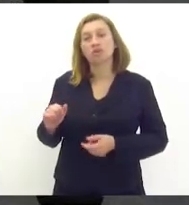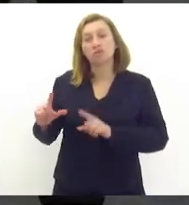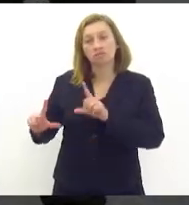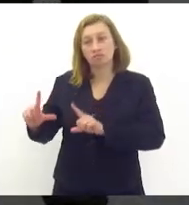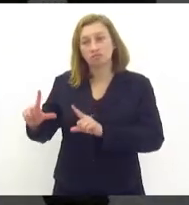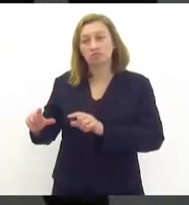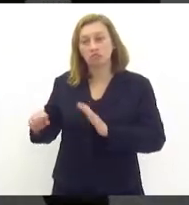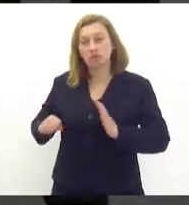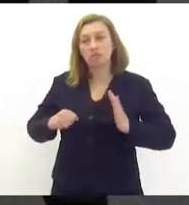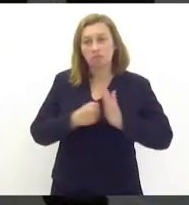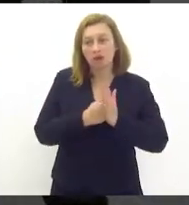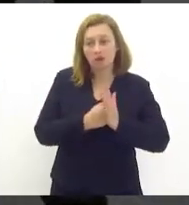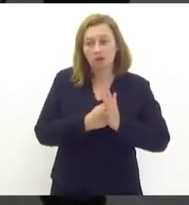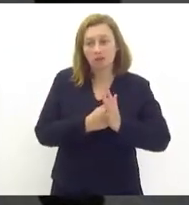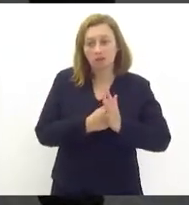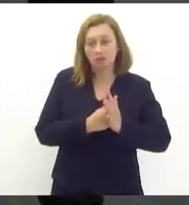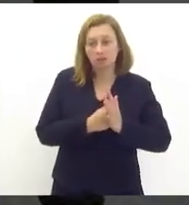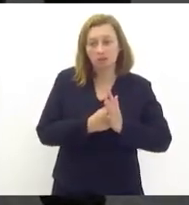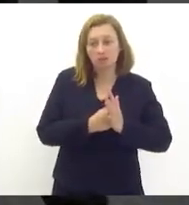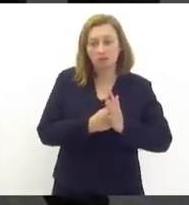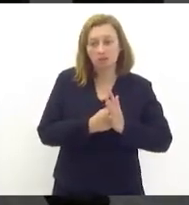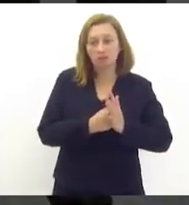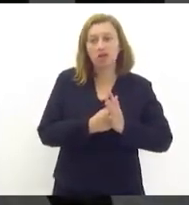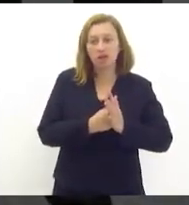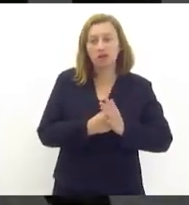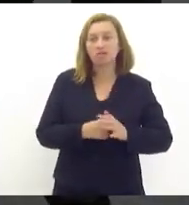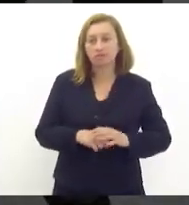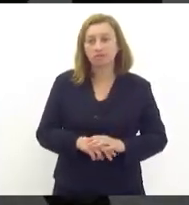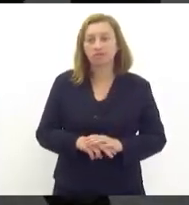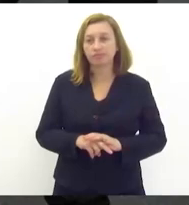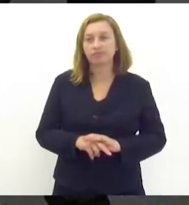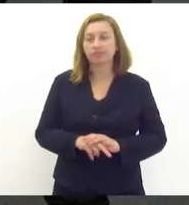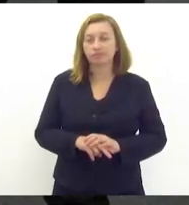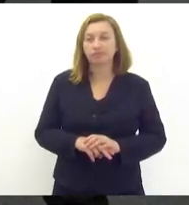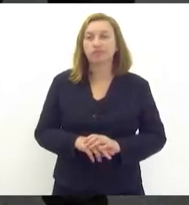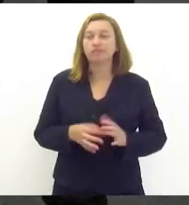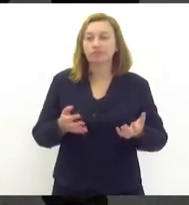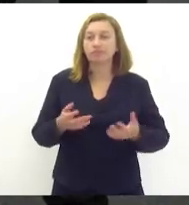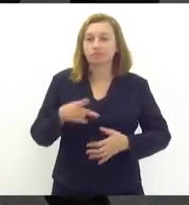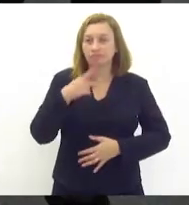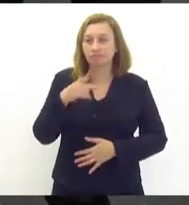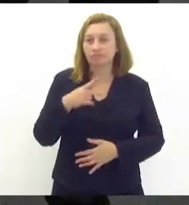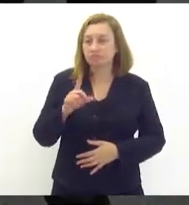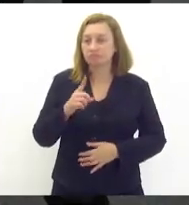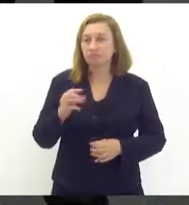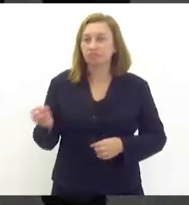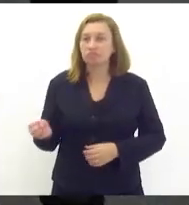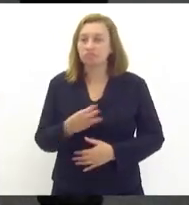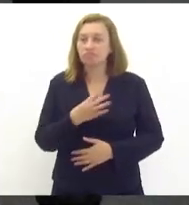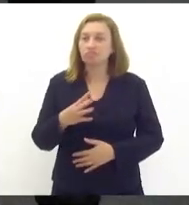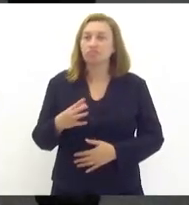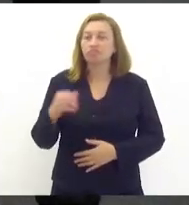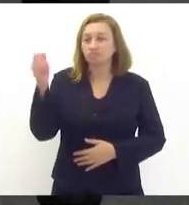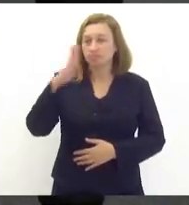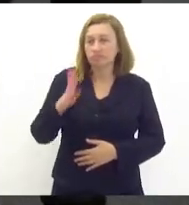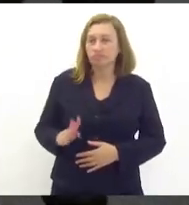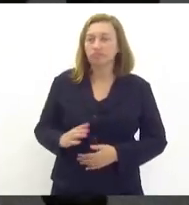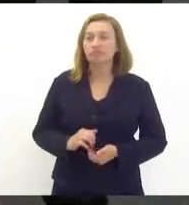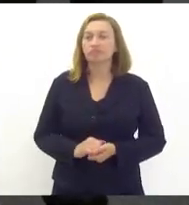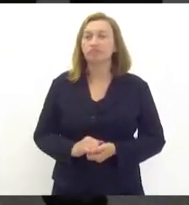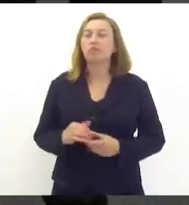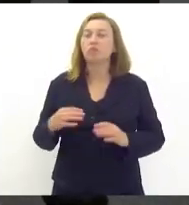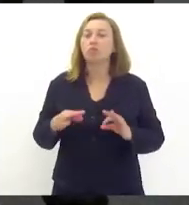será o impacto para que as talas possam continuar abertas é queria dizer que isso não é uma novidade no Brasil especialmente